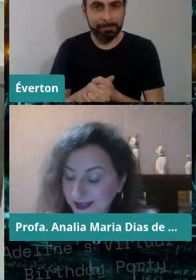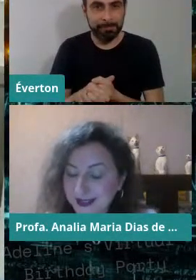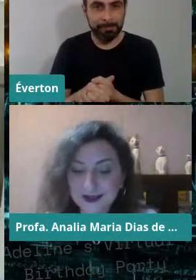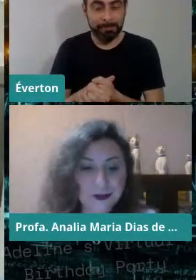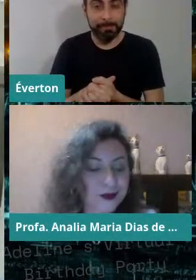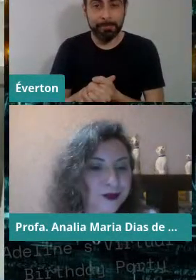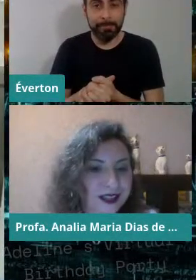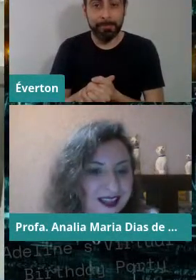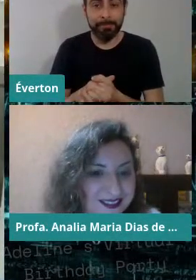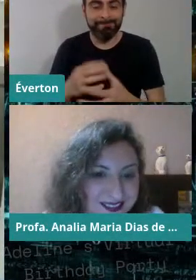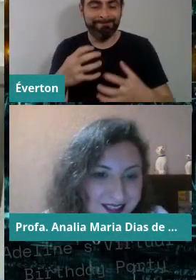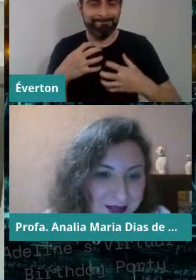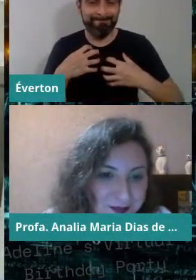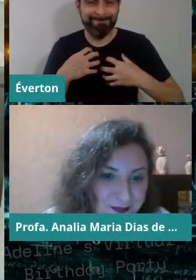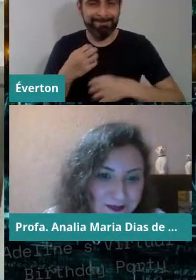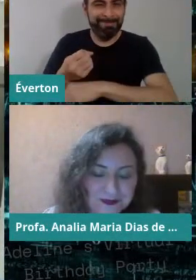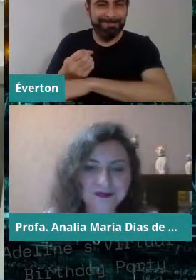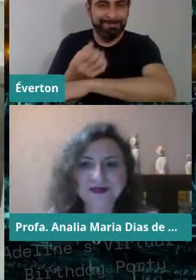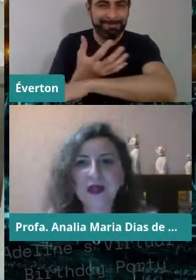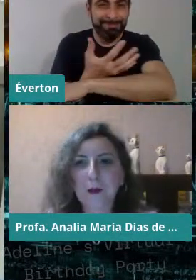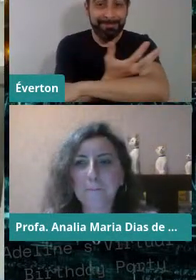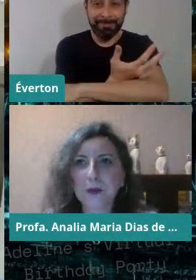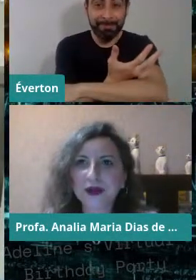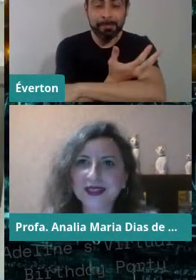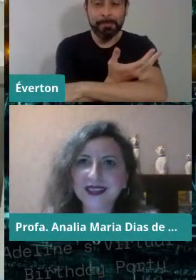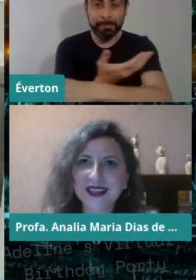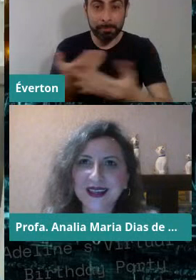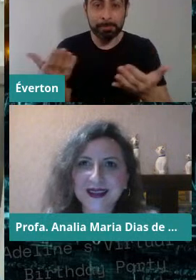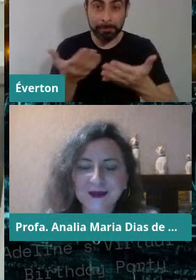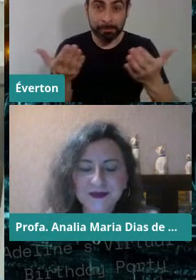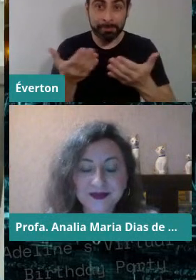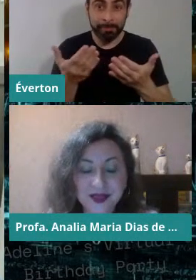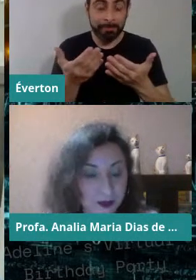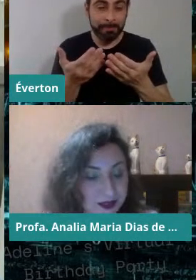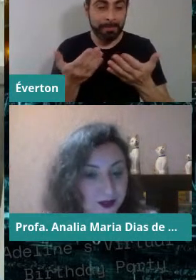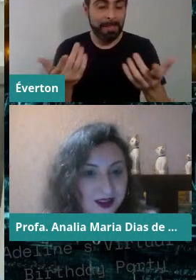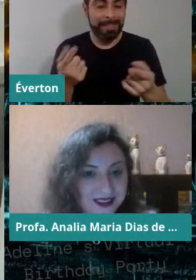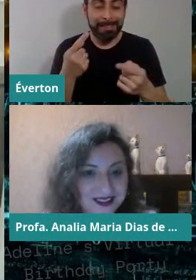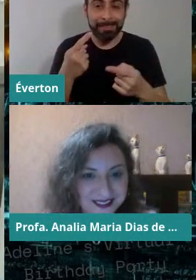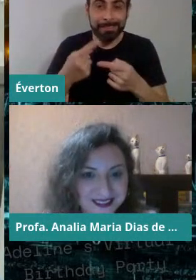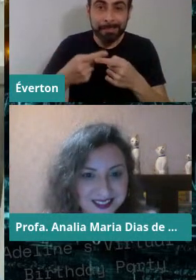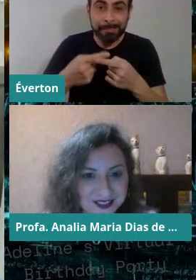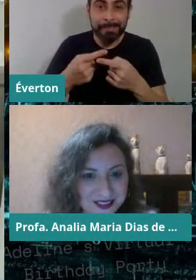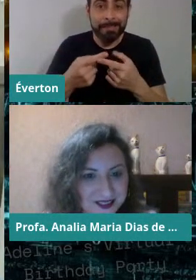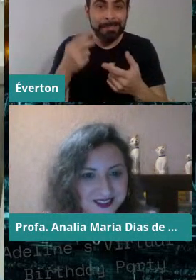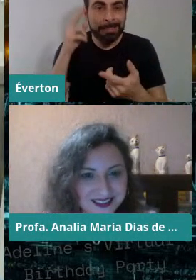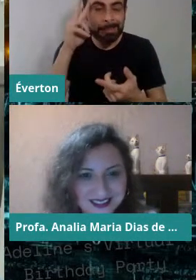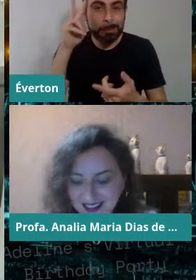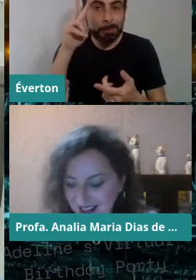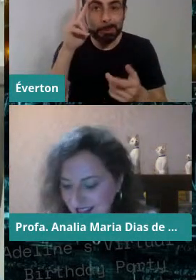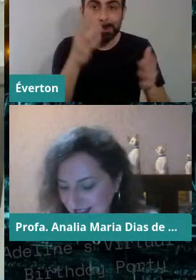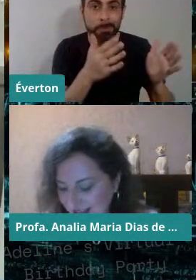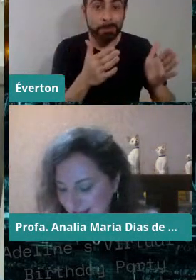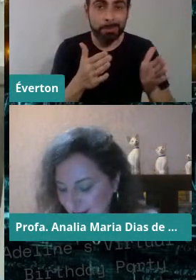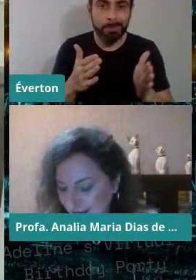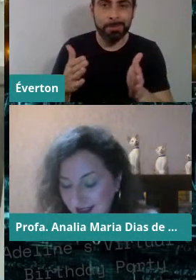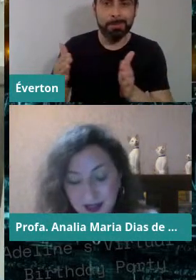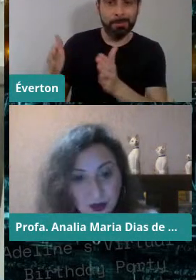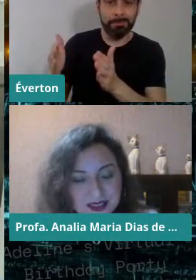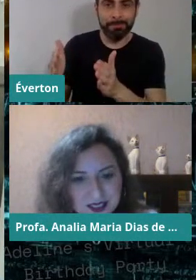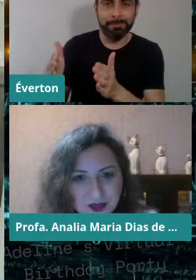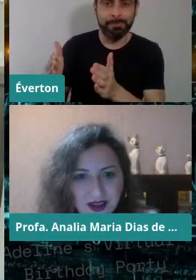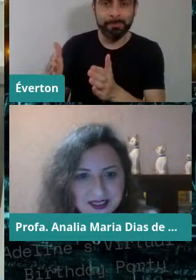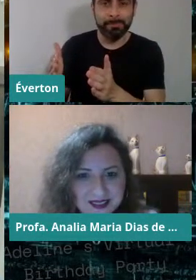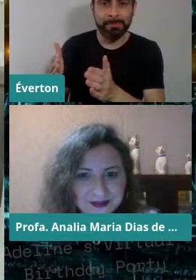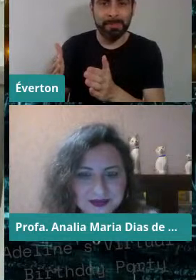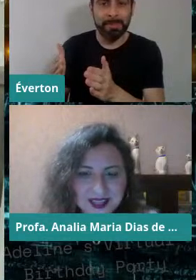Eu me sinto emocionada aqui, porque é uma história, né, gente? É a